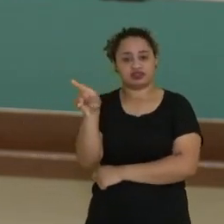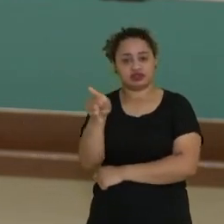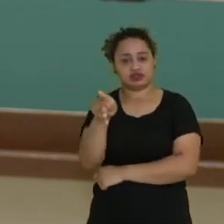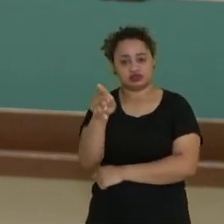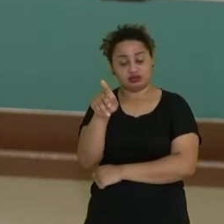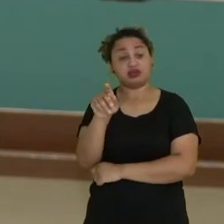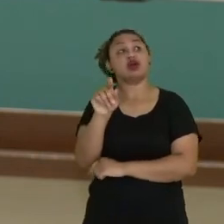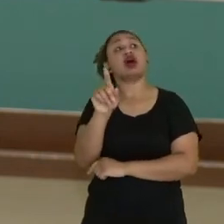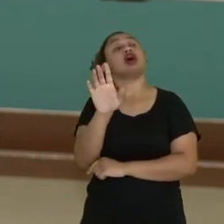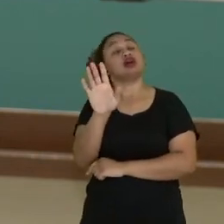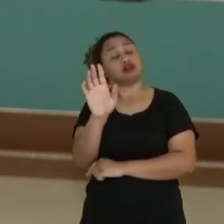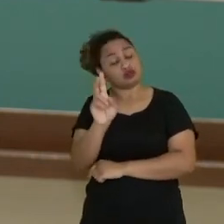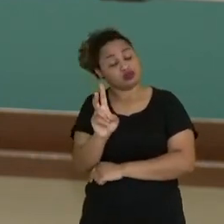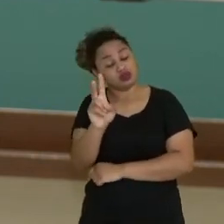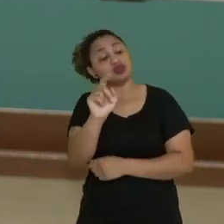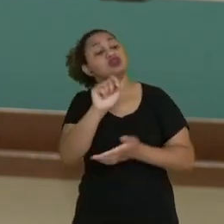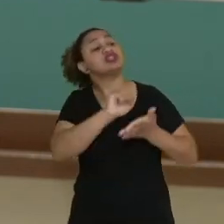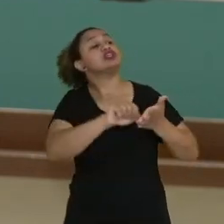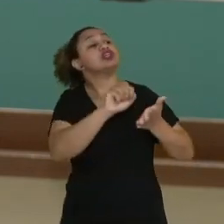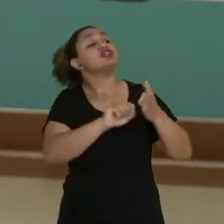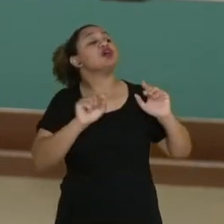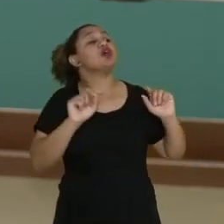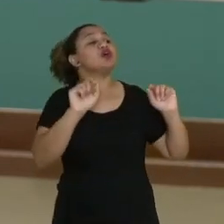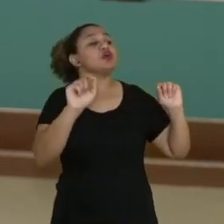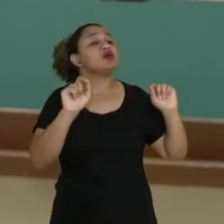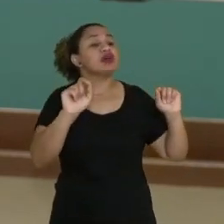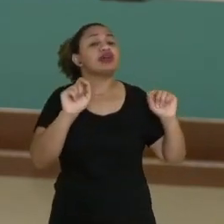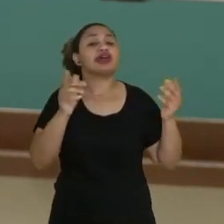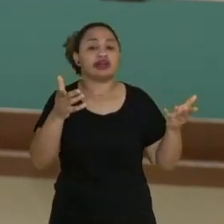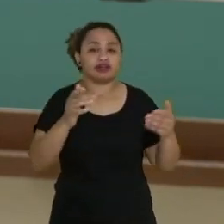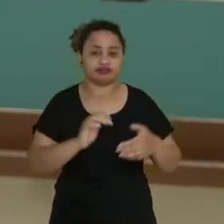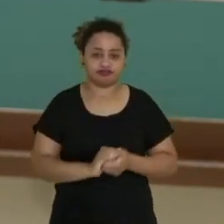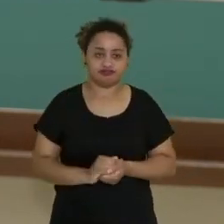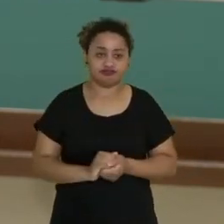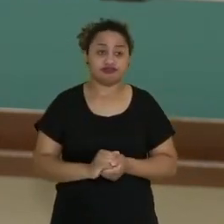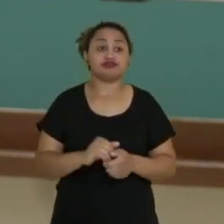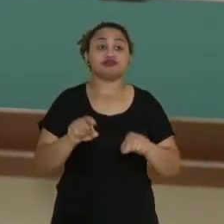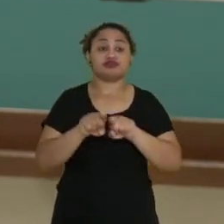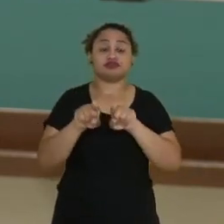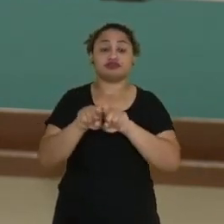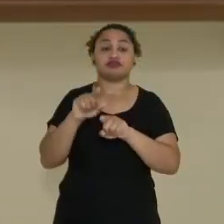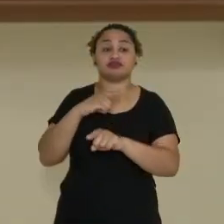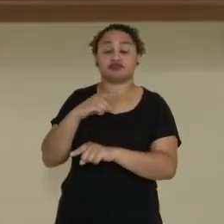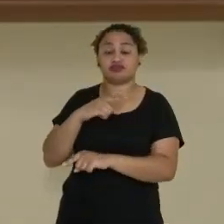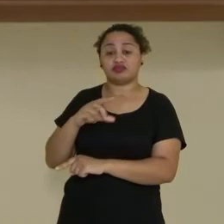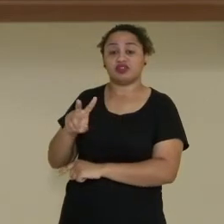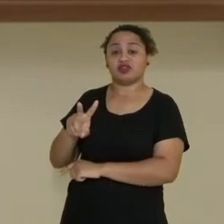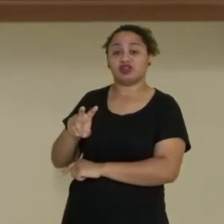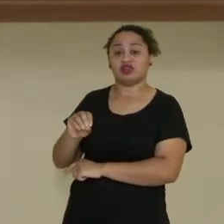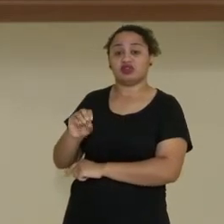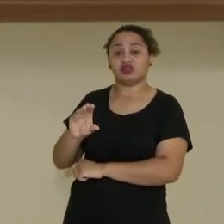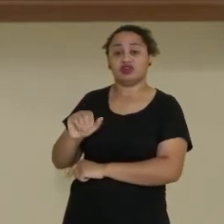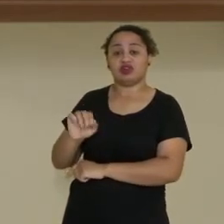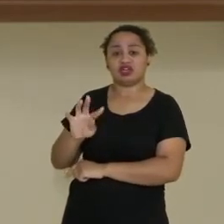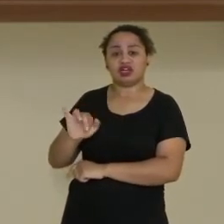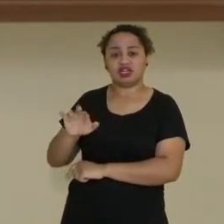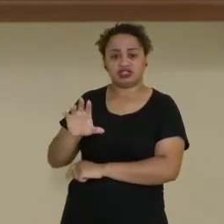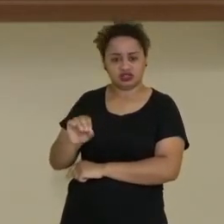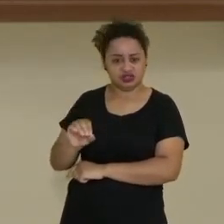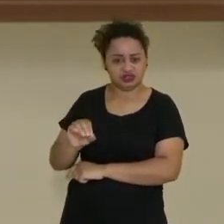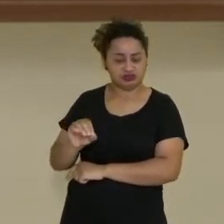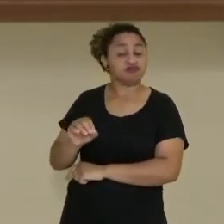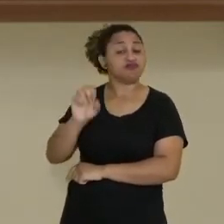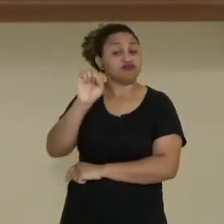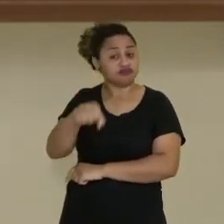esclareço, vai escrever sobre o quê? E ocorre também um vocativo, sim. Vocativo você lembra, né? Vem